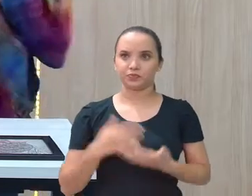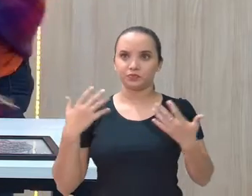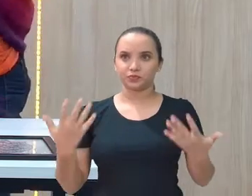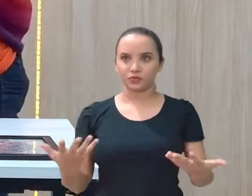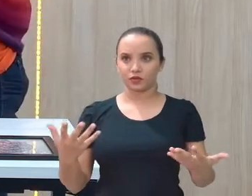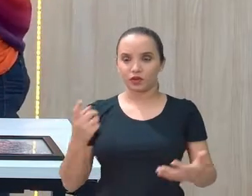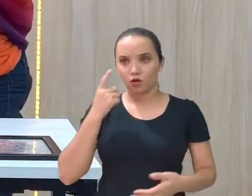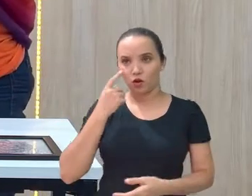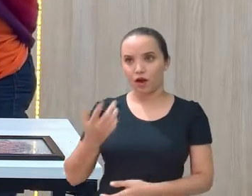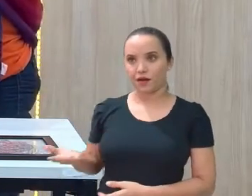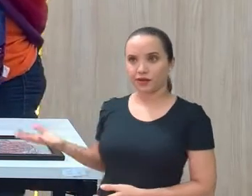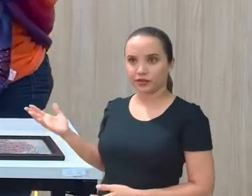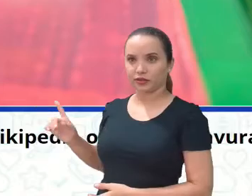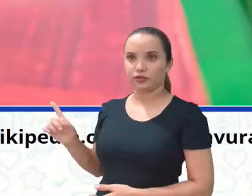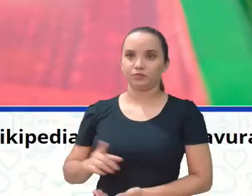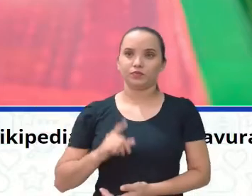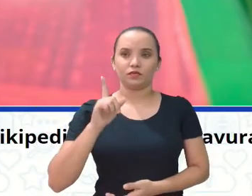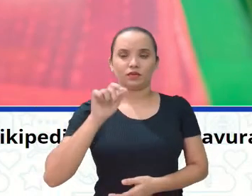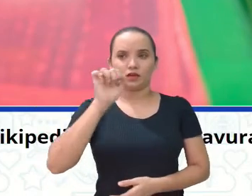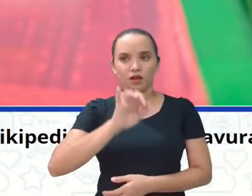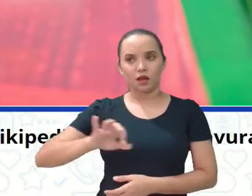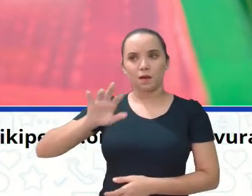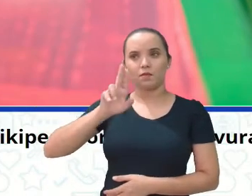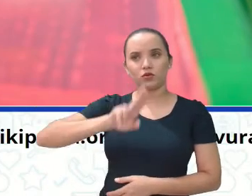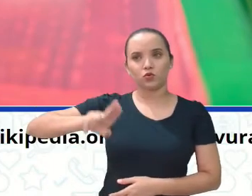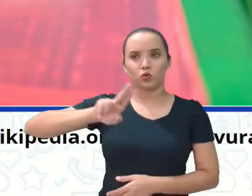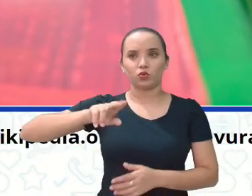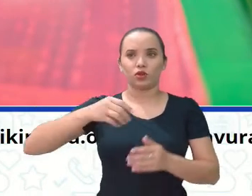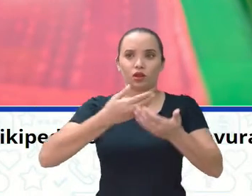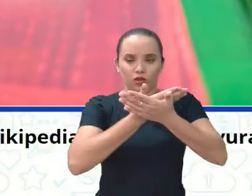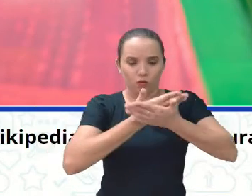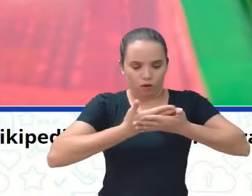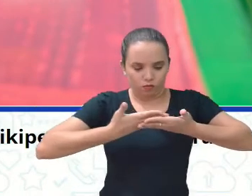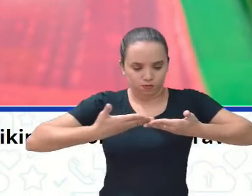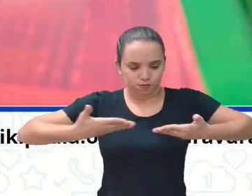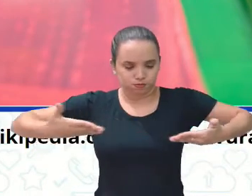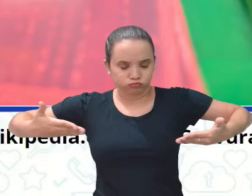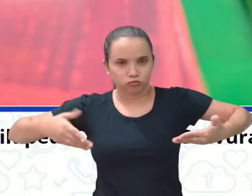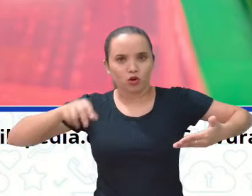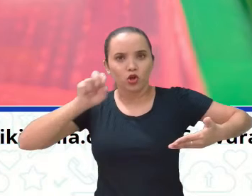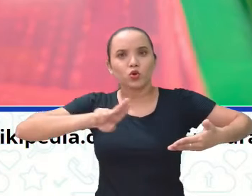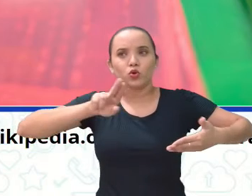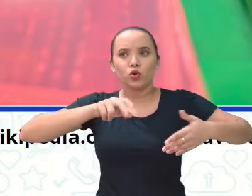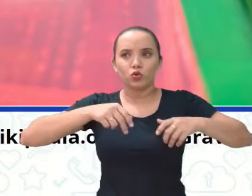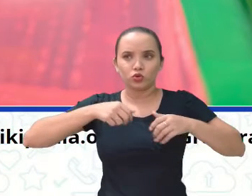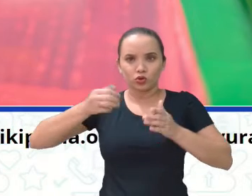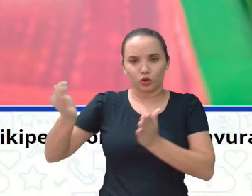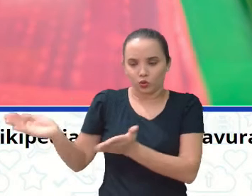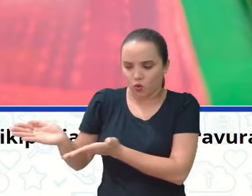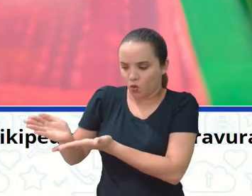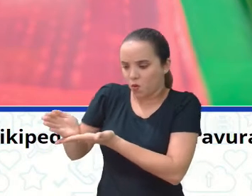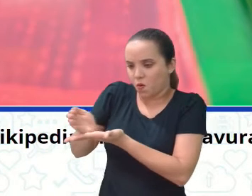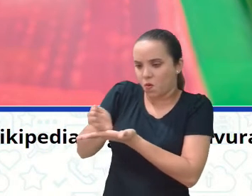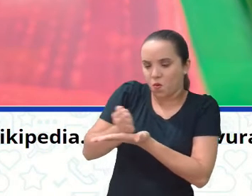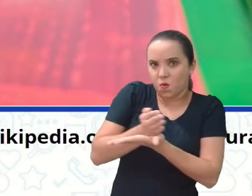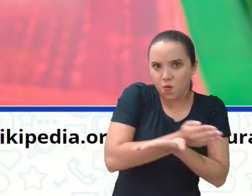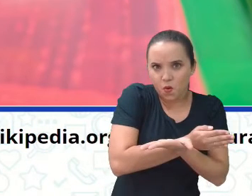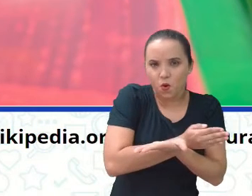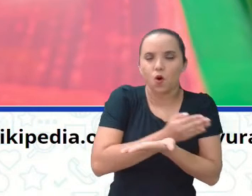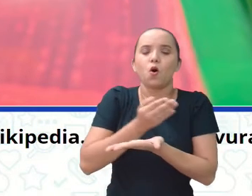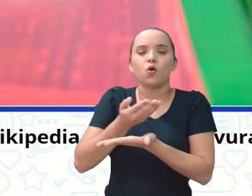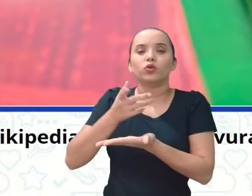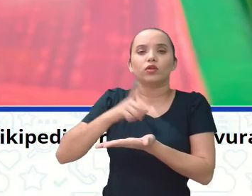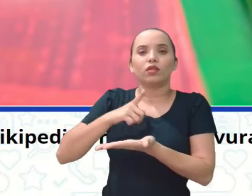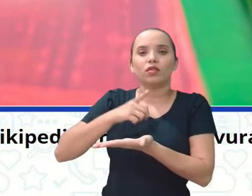Aqui, imagens são gravadas na tela de poliéster e com a utilização de um rodo com a tinta, a imagem é transferida